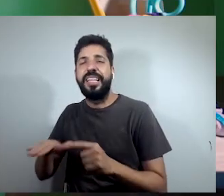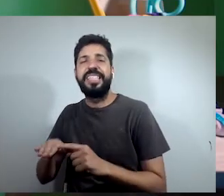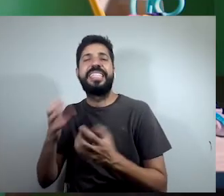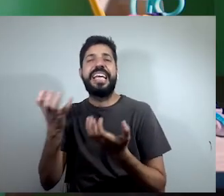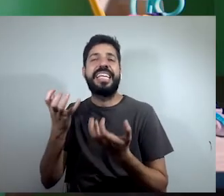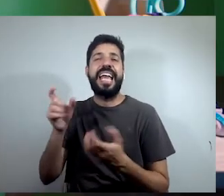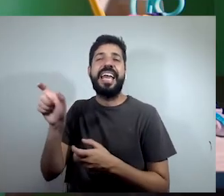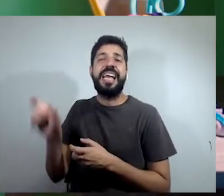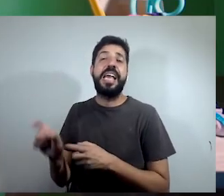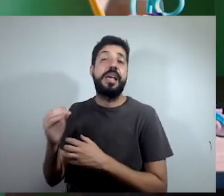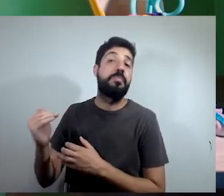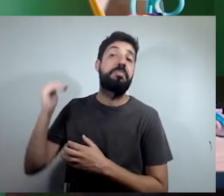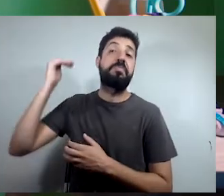ser?